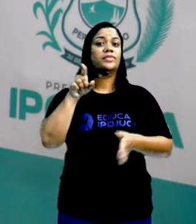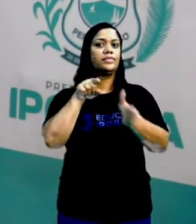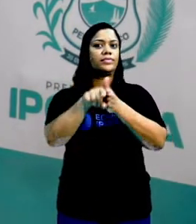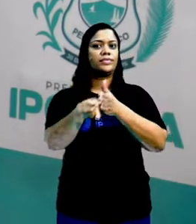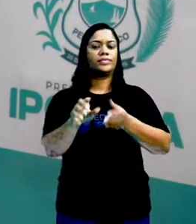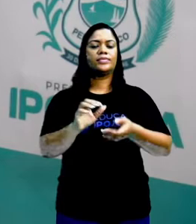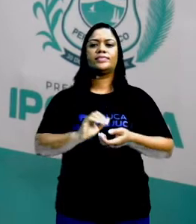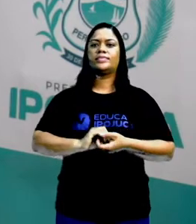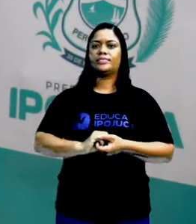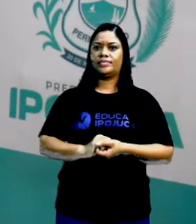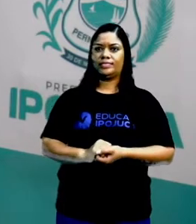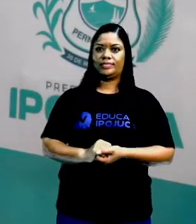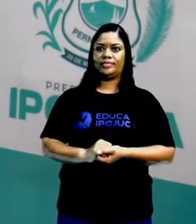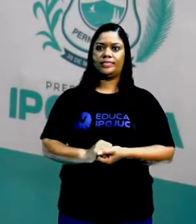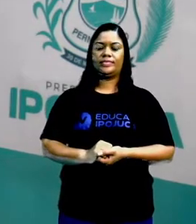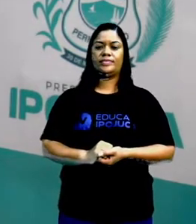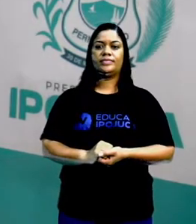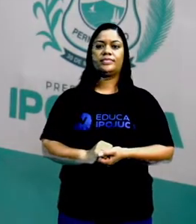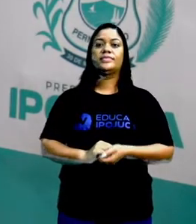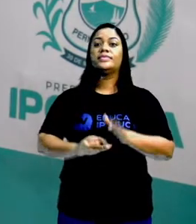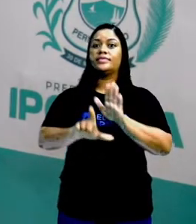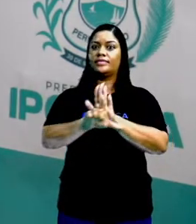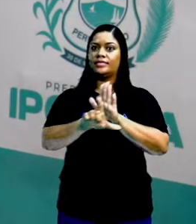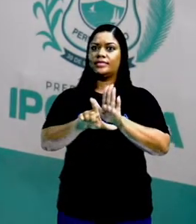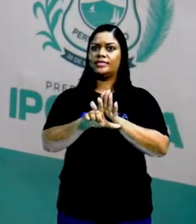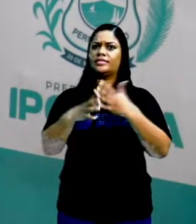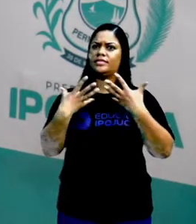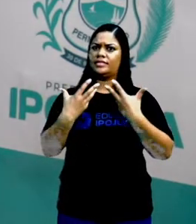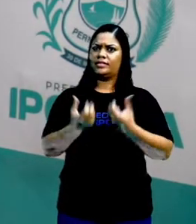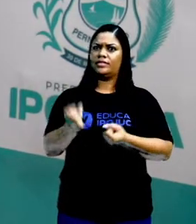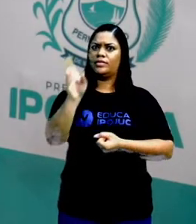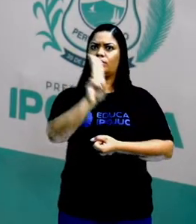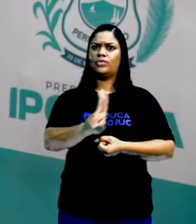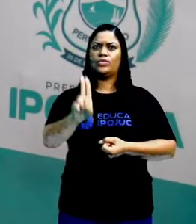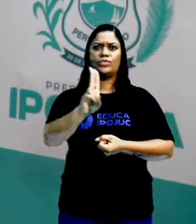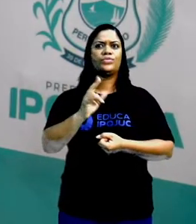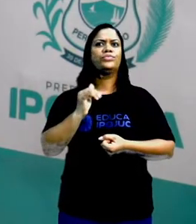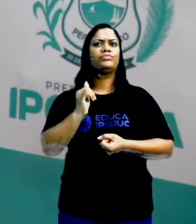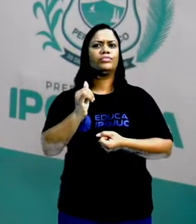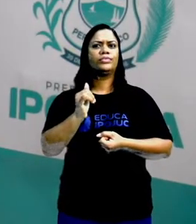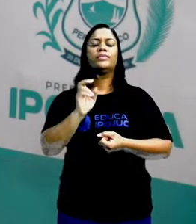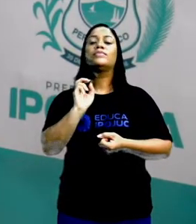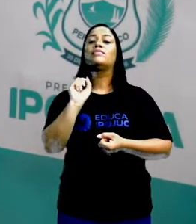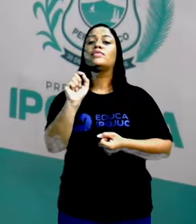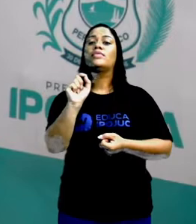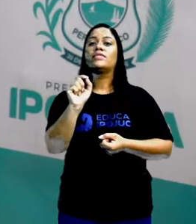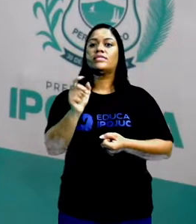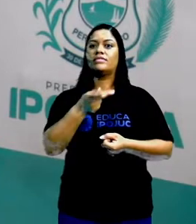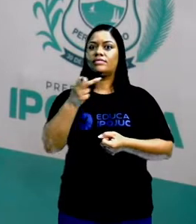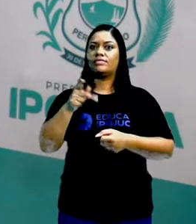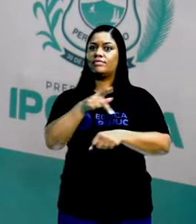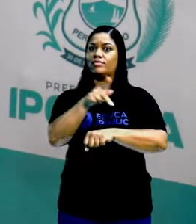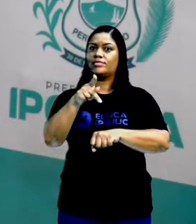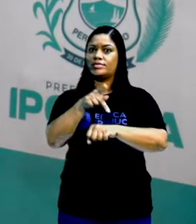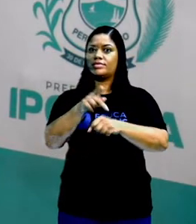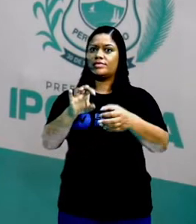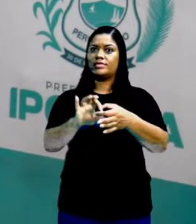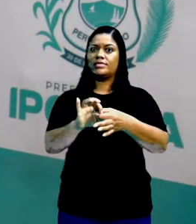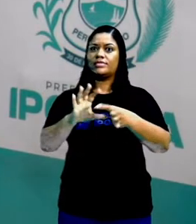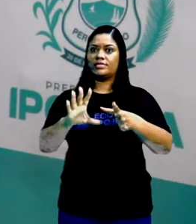questão, legalização do uso de armas. O que é que os dados dizem sobre países que as armas